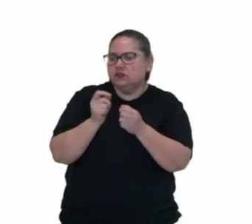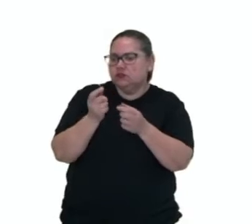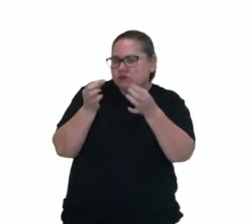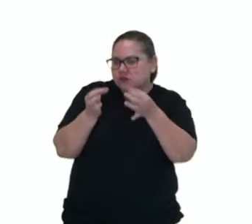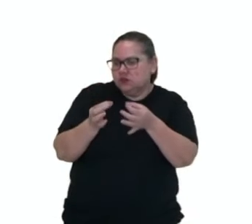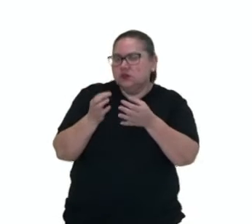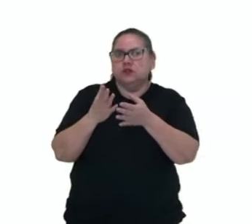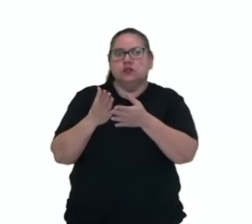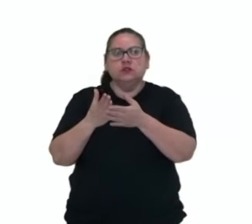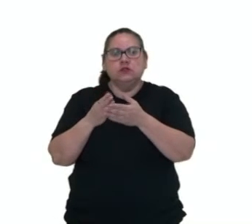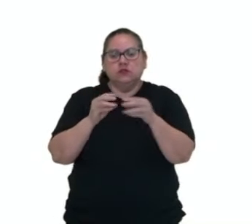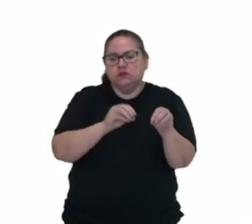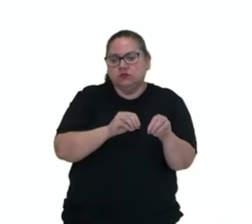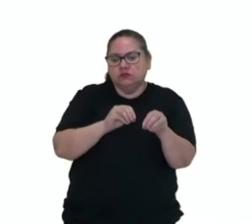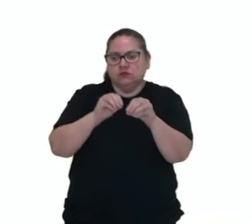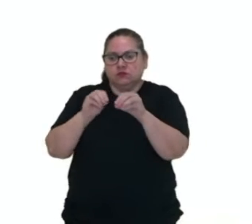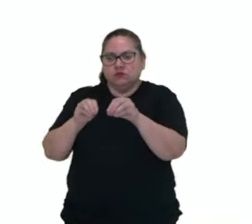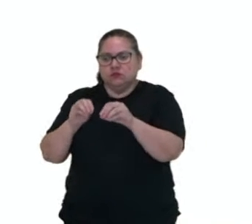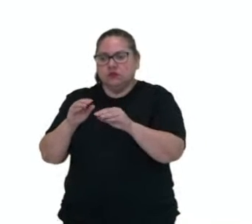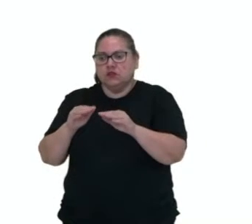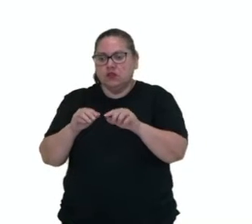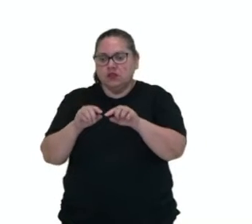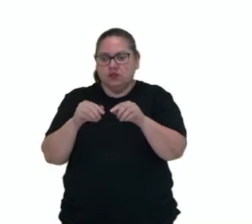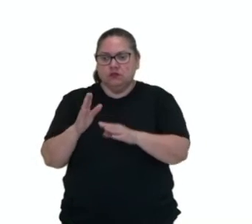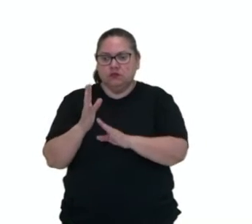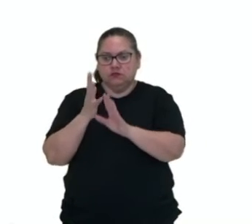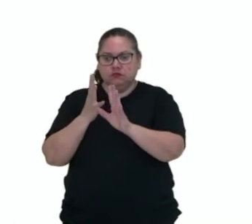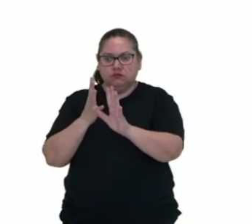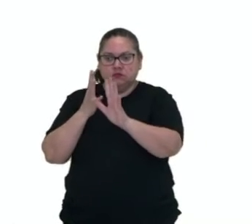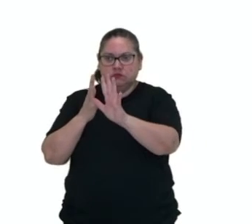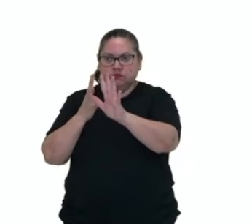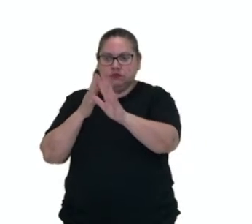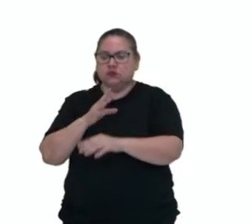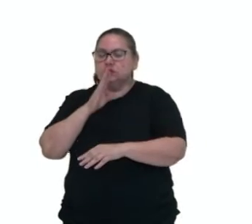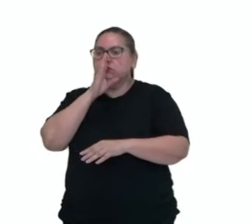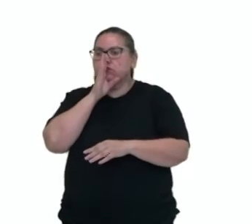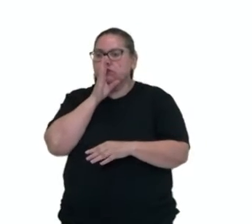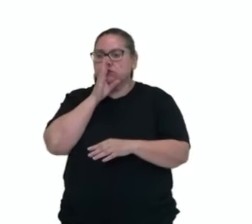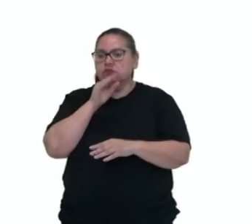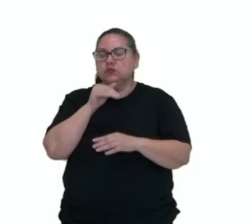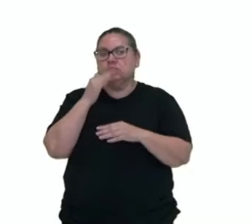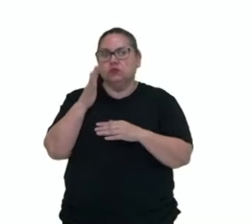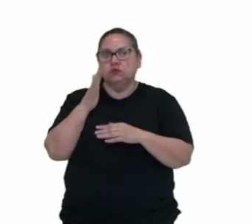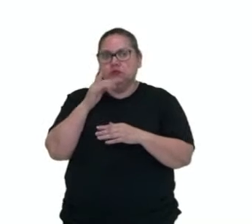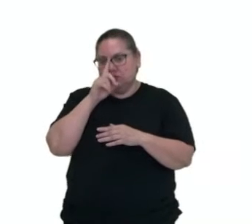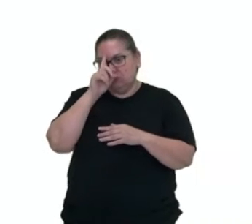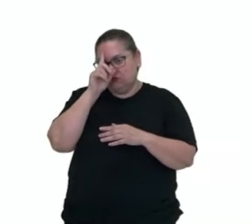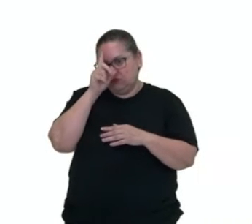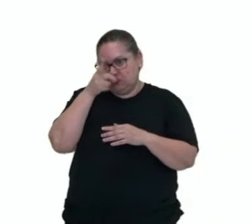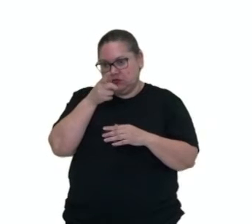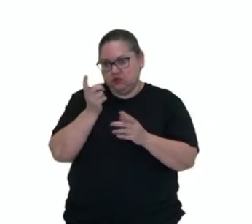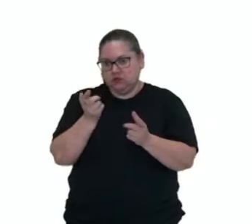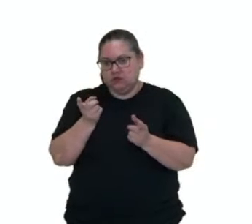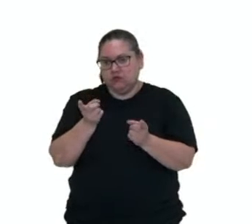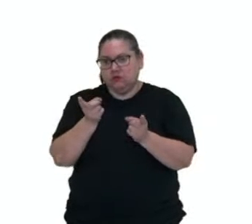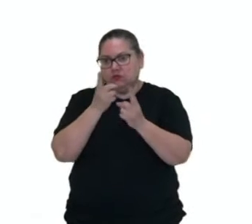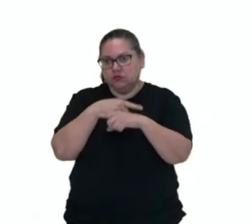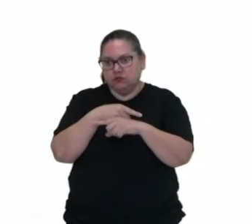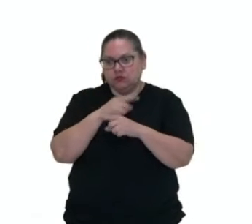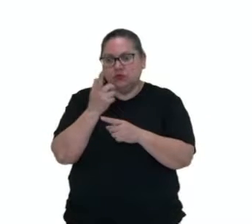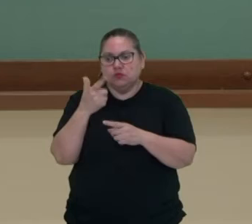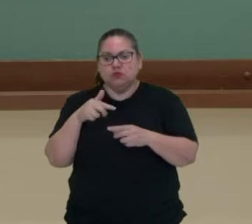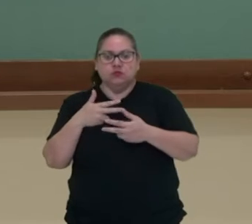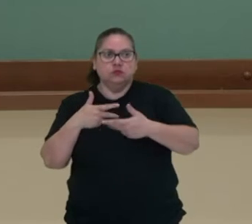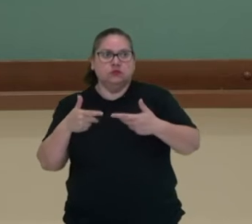e deslocar a turma em forma e em silêncio, salvo ordem contrária, entre outras